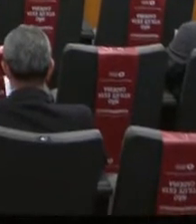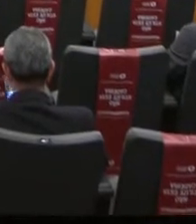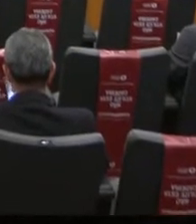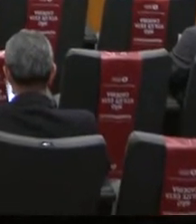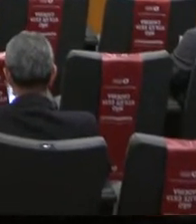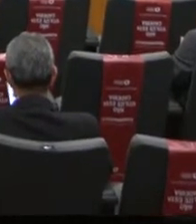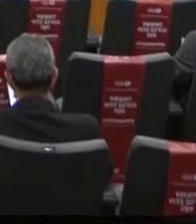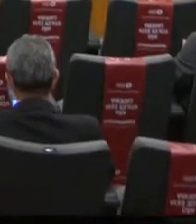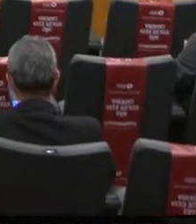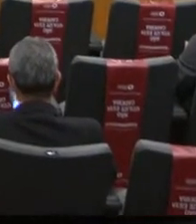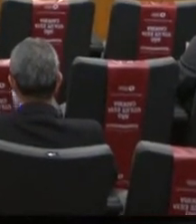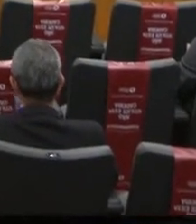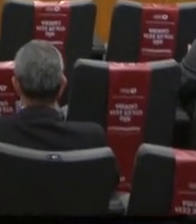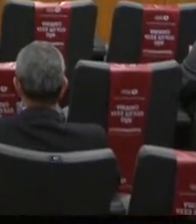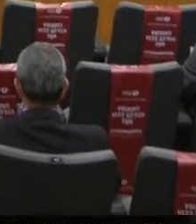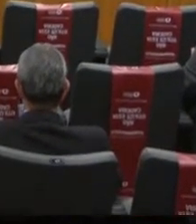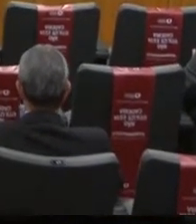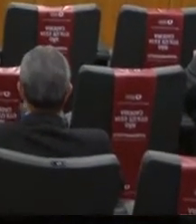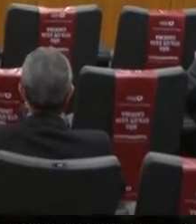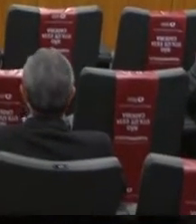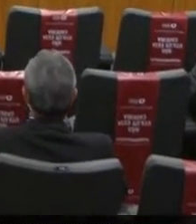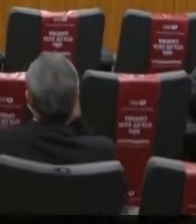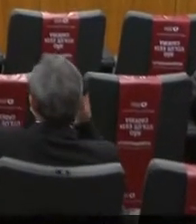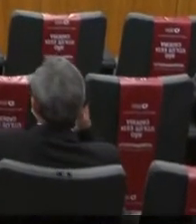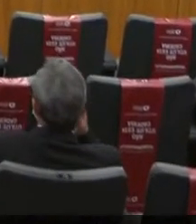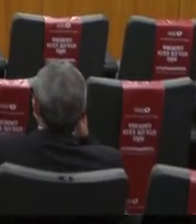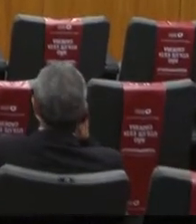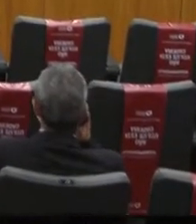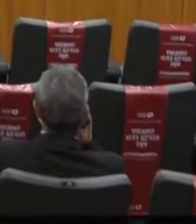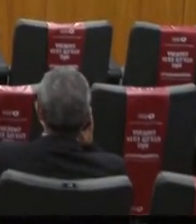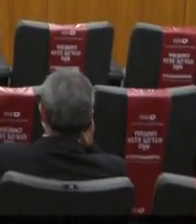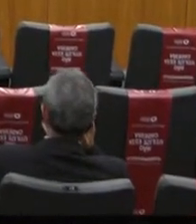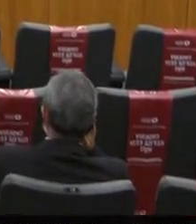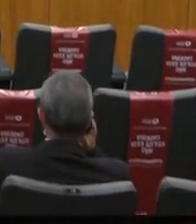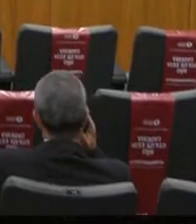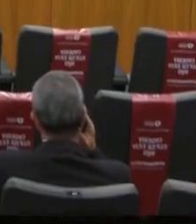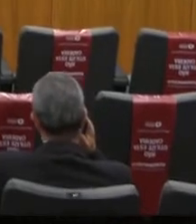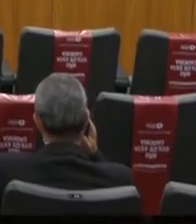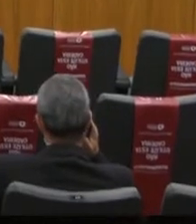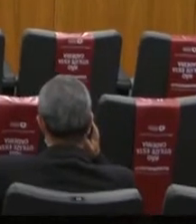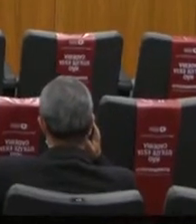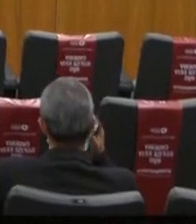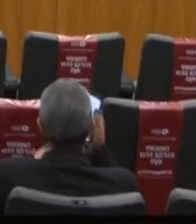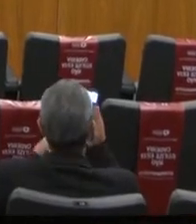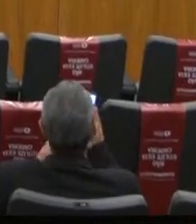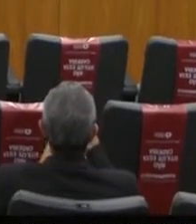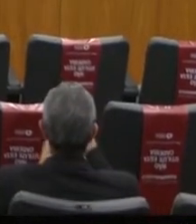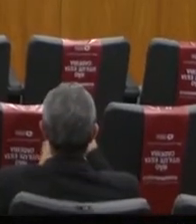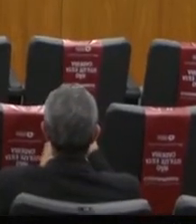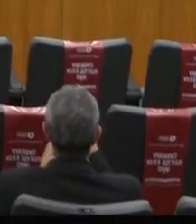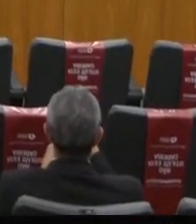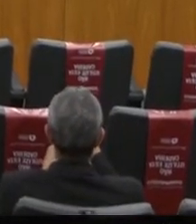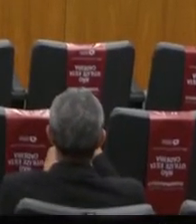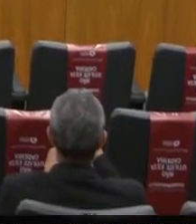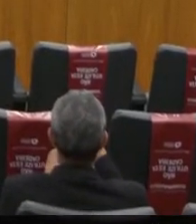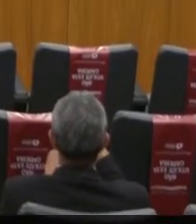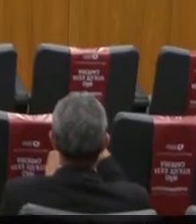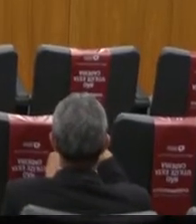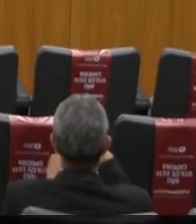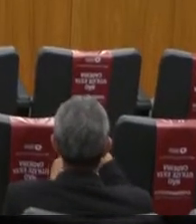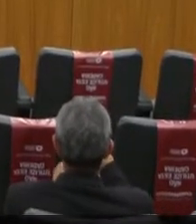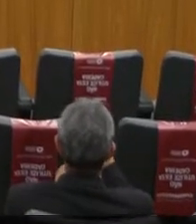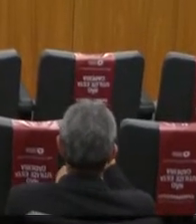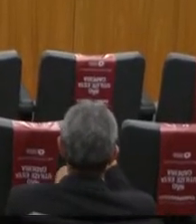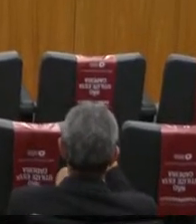Deputado Antonio Carlos Arantes deputada Beatriz Cerqueira e remotamente